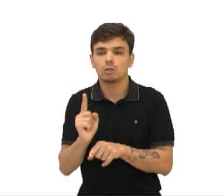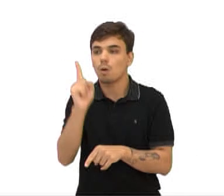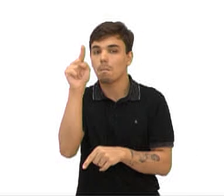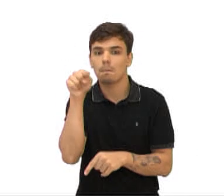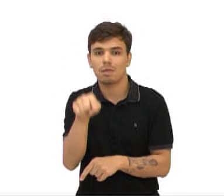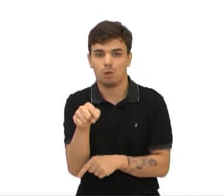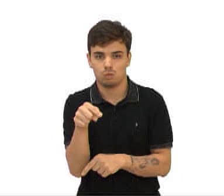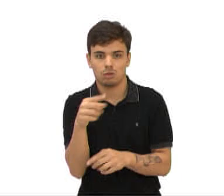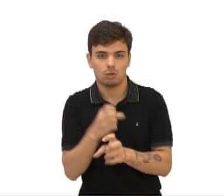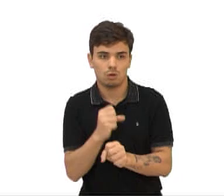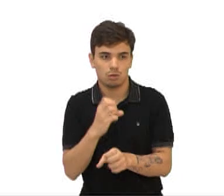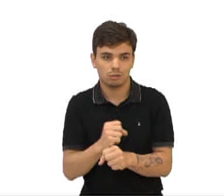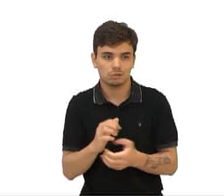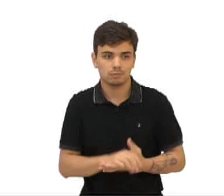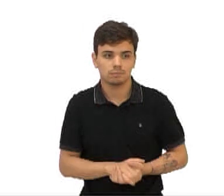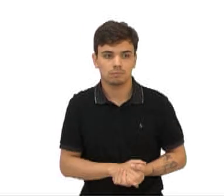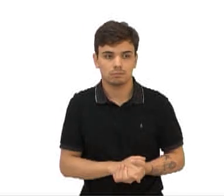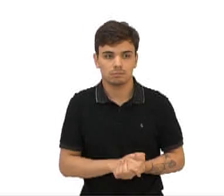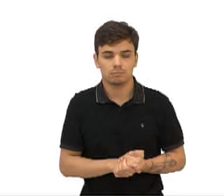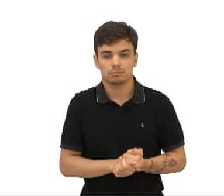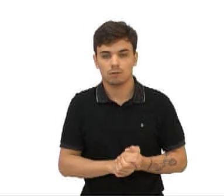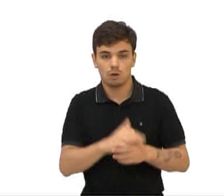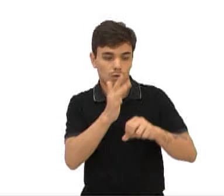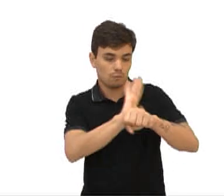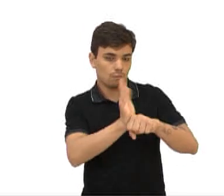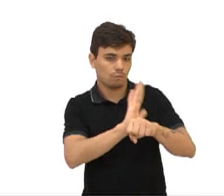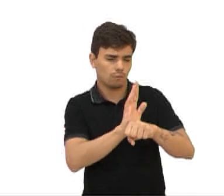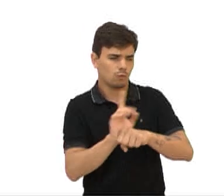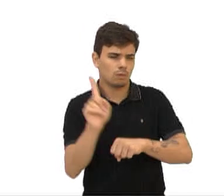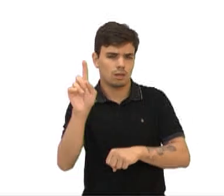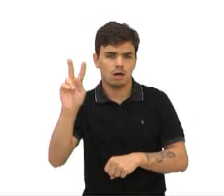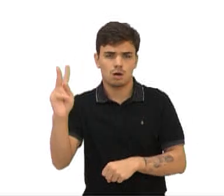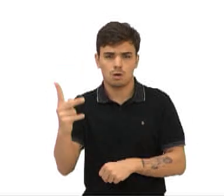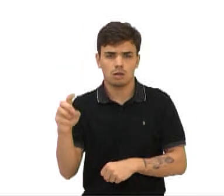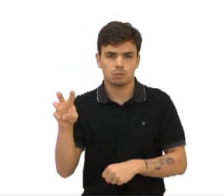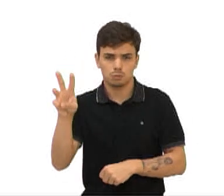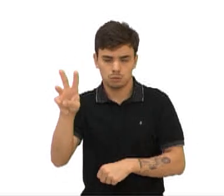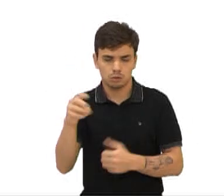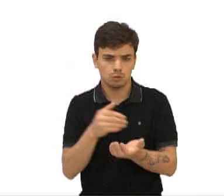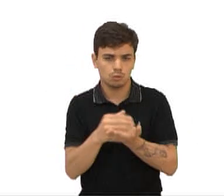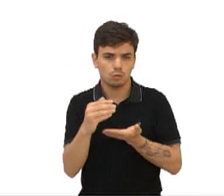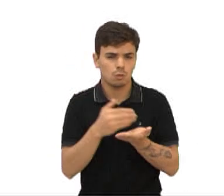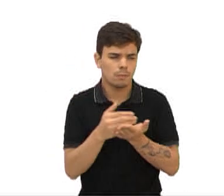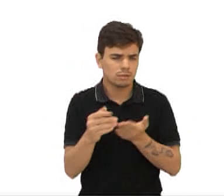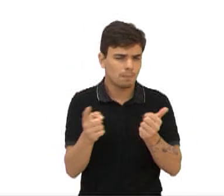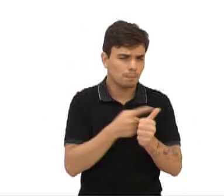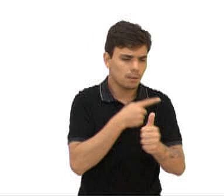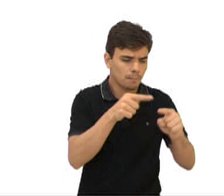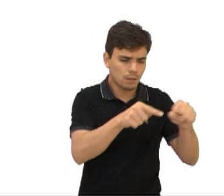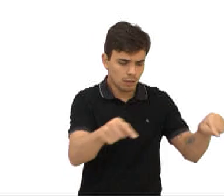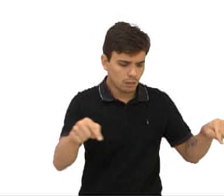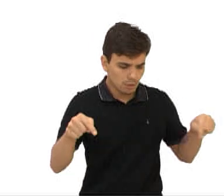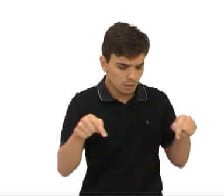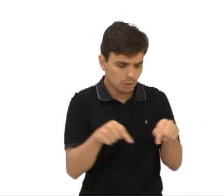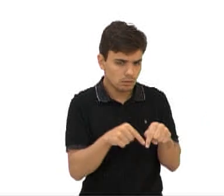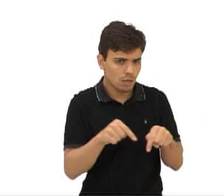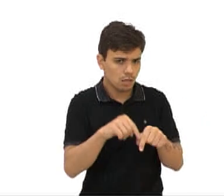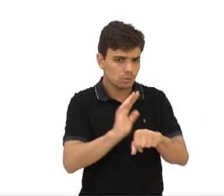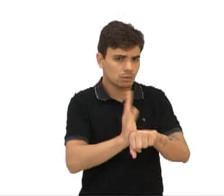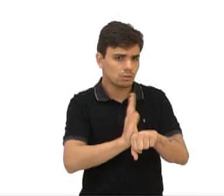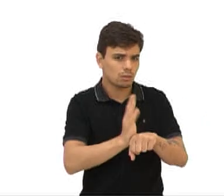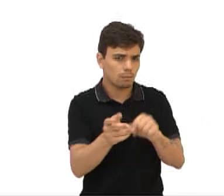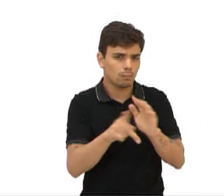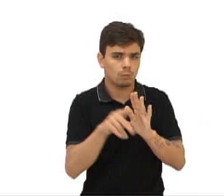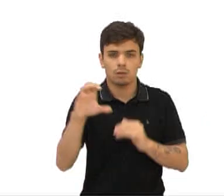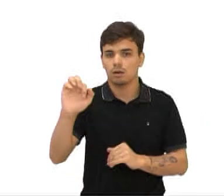só. O filme Cine Hollywood narra a chegada da primeira sala de cinema na cidade de Crato, interior